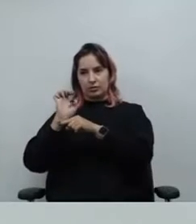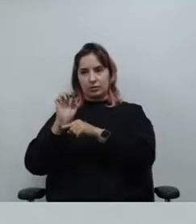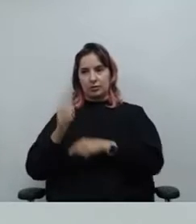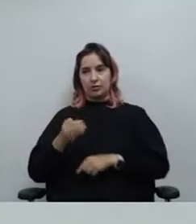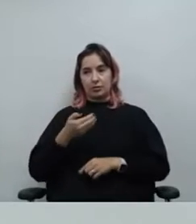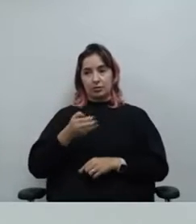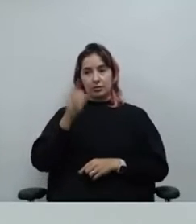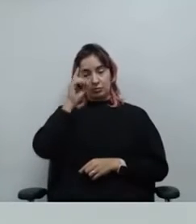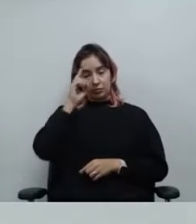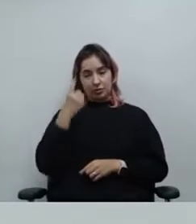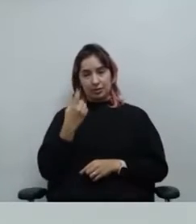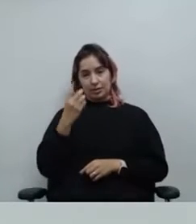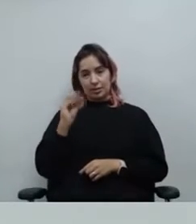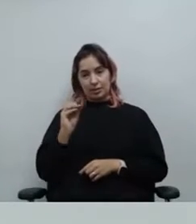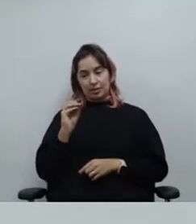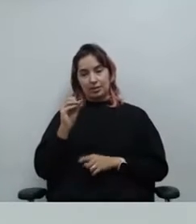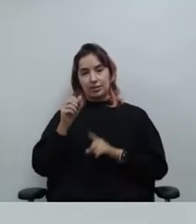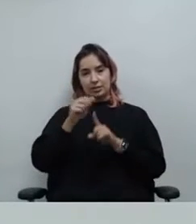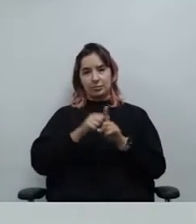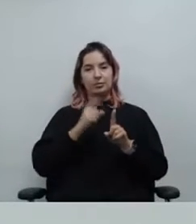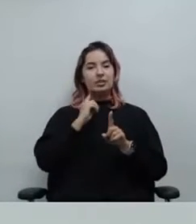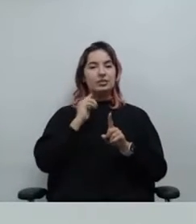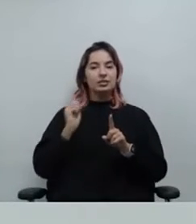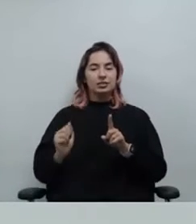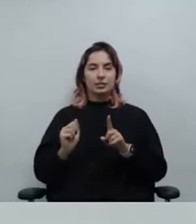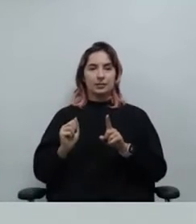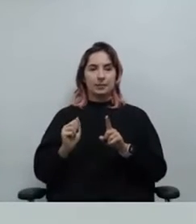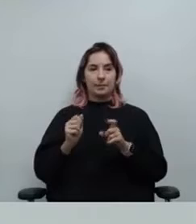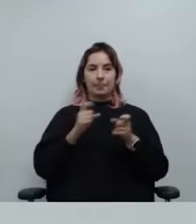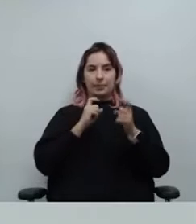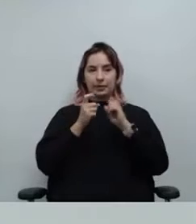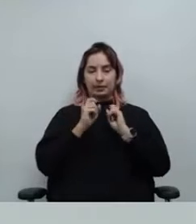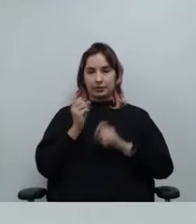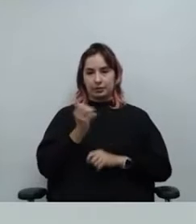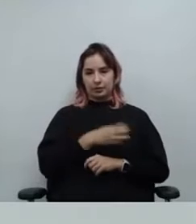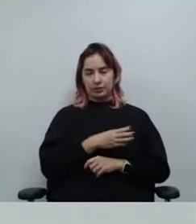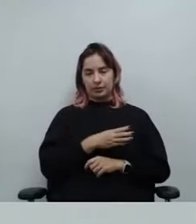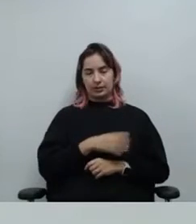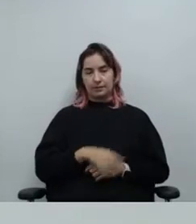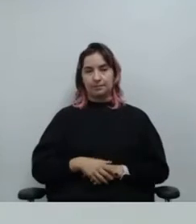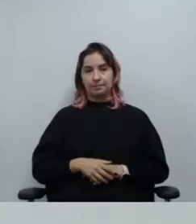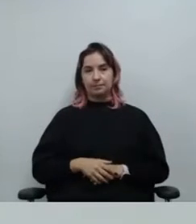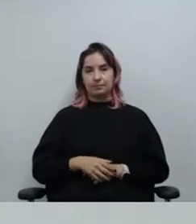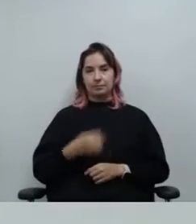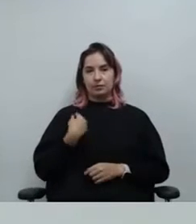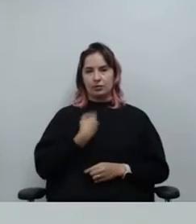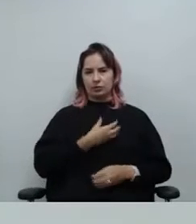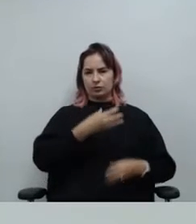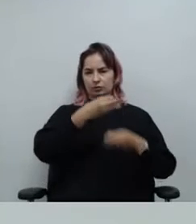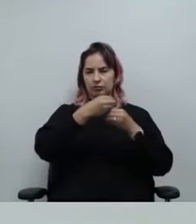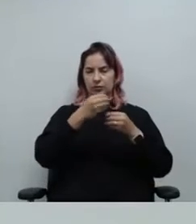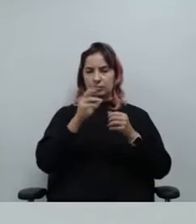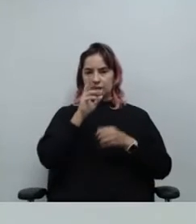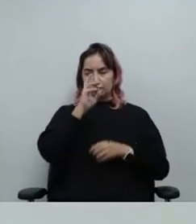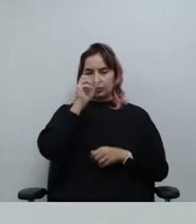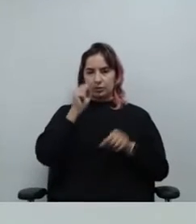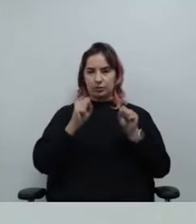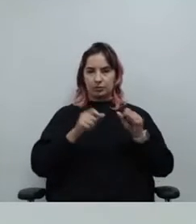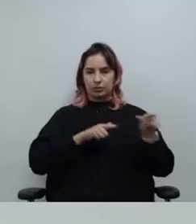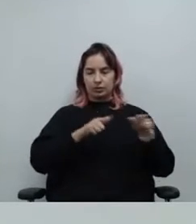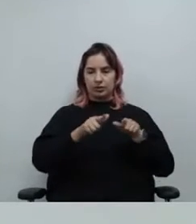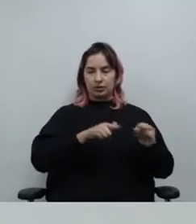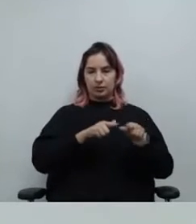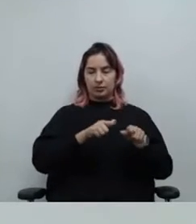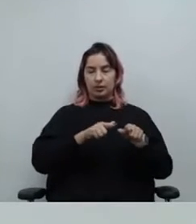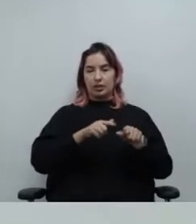abril. Para além da participação da ASDEPESP na sessão de lançamento da entidade, estamos somando forças para trabalhar na